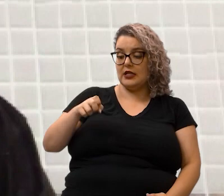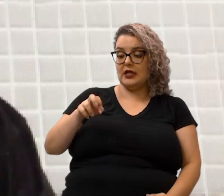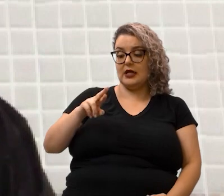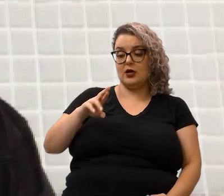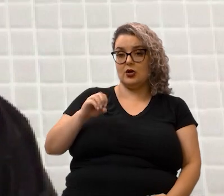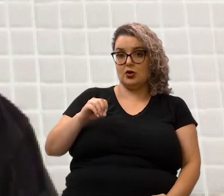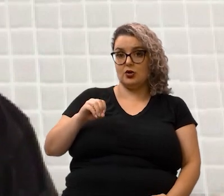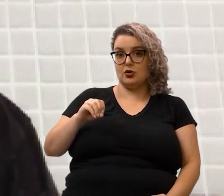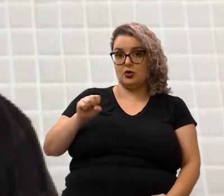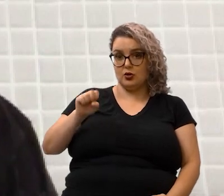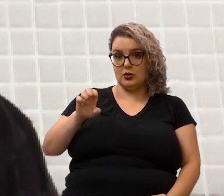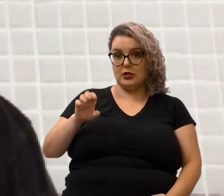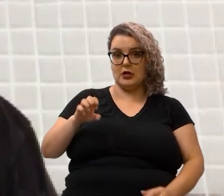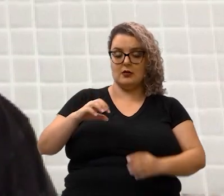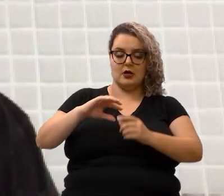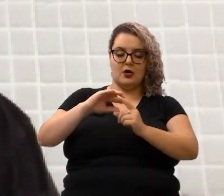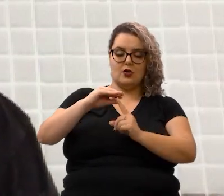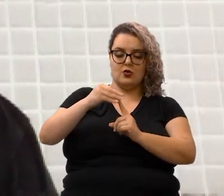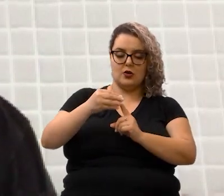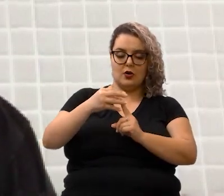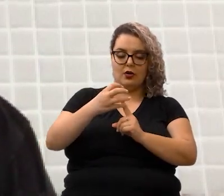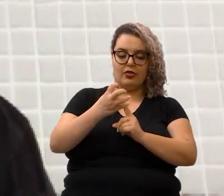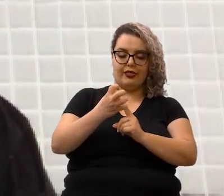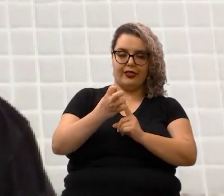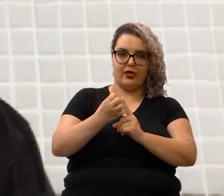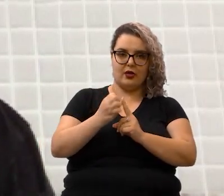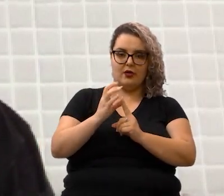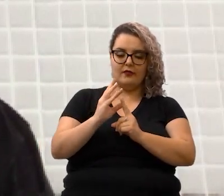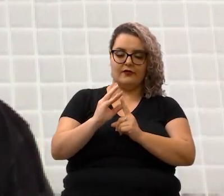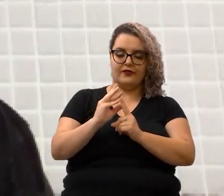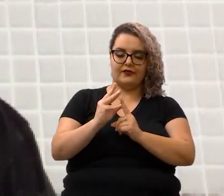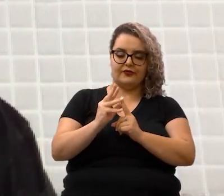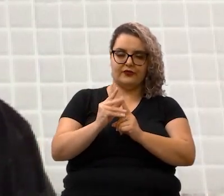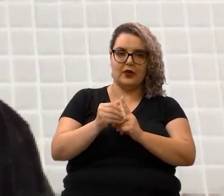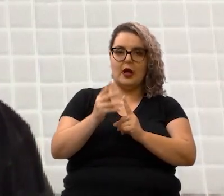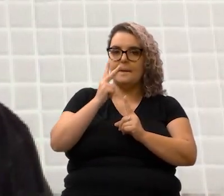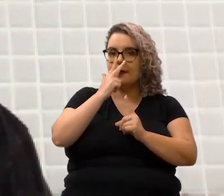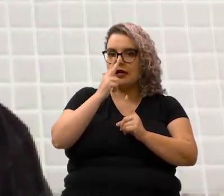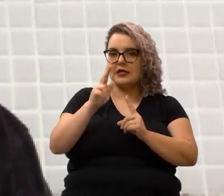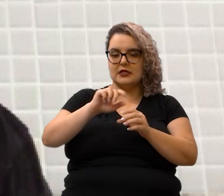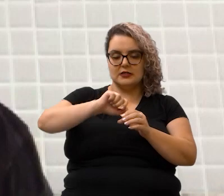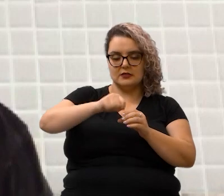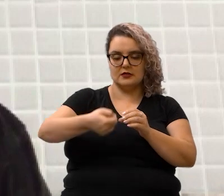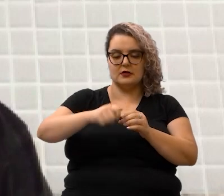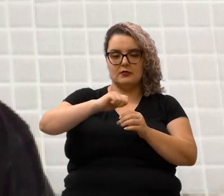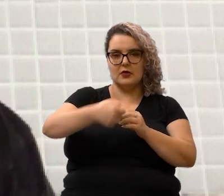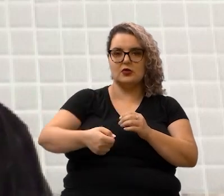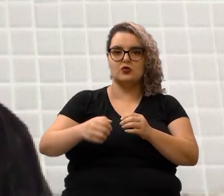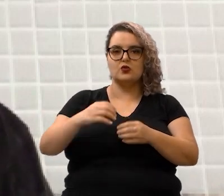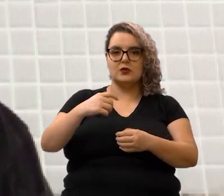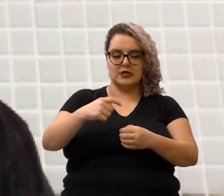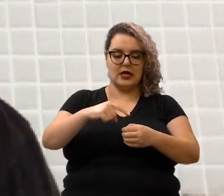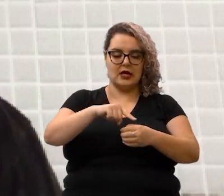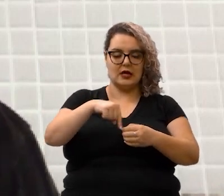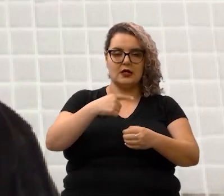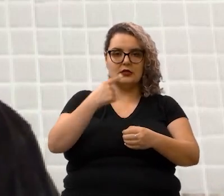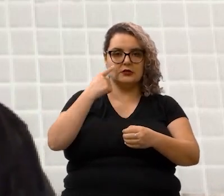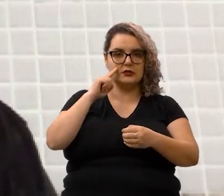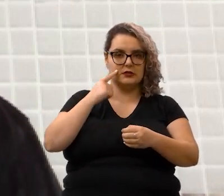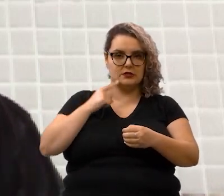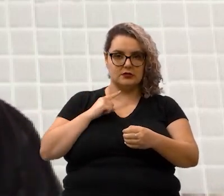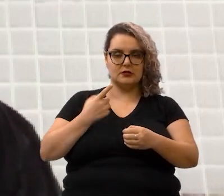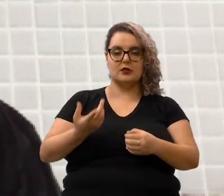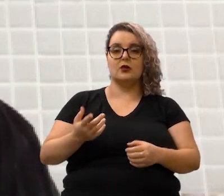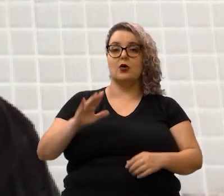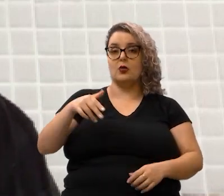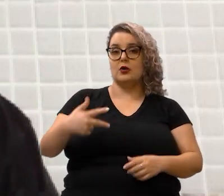a cartilagem ela morre, ela descama como se fosse uma casca de cebola, assim. Ela descasca, né? Você, na